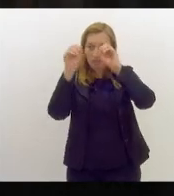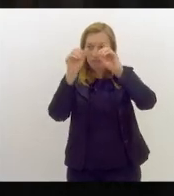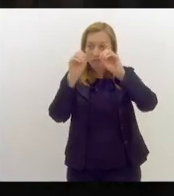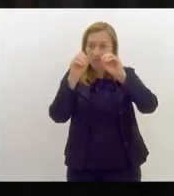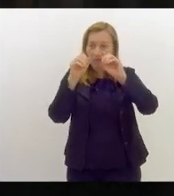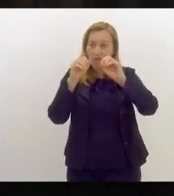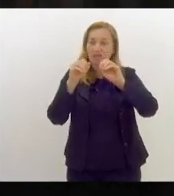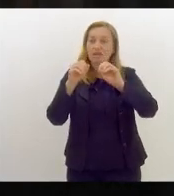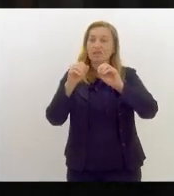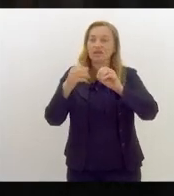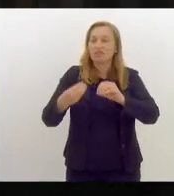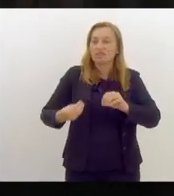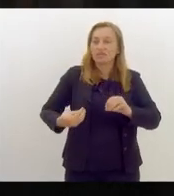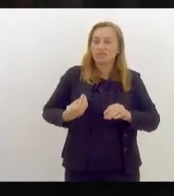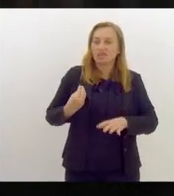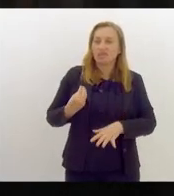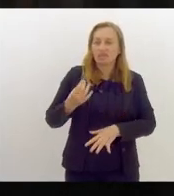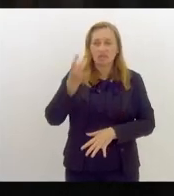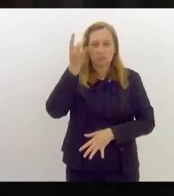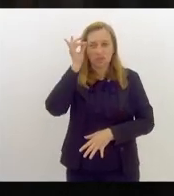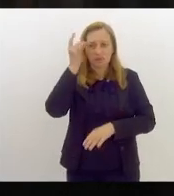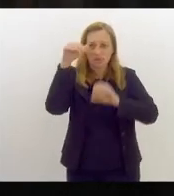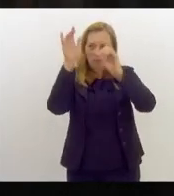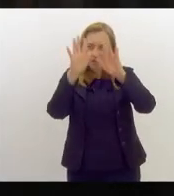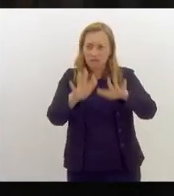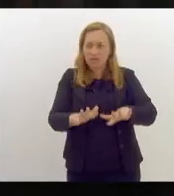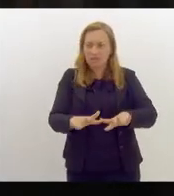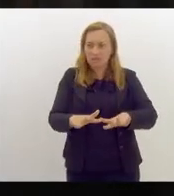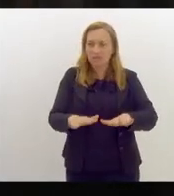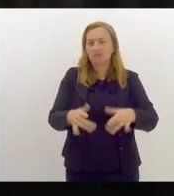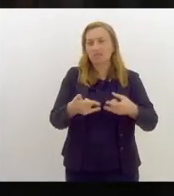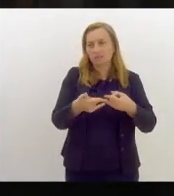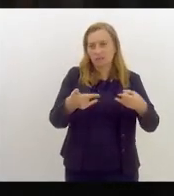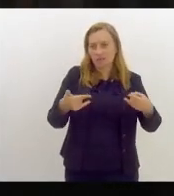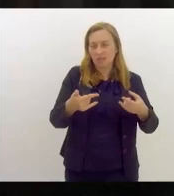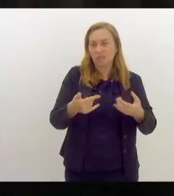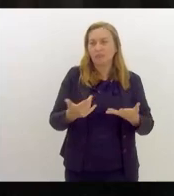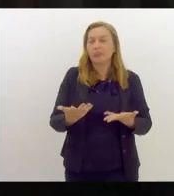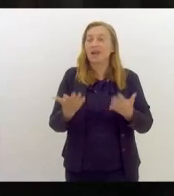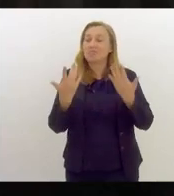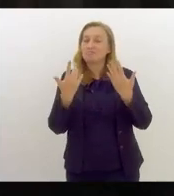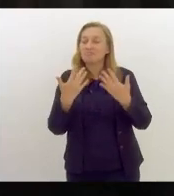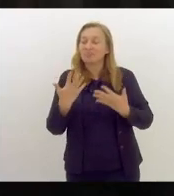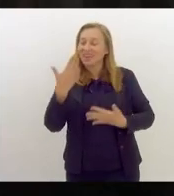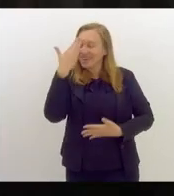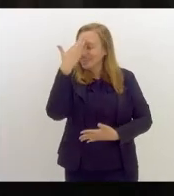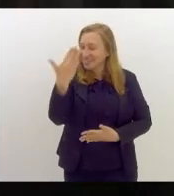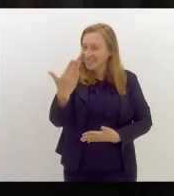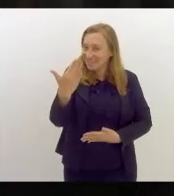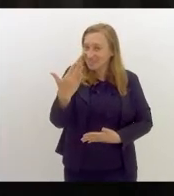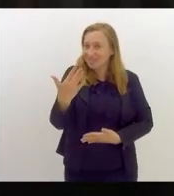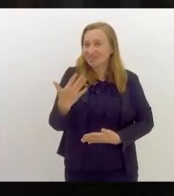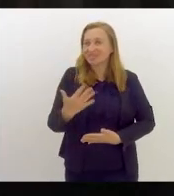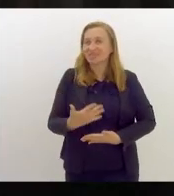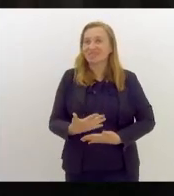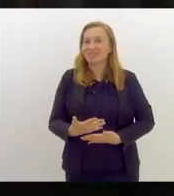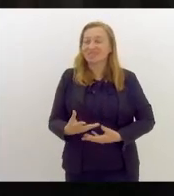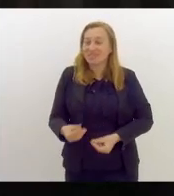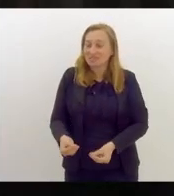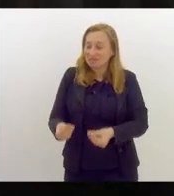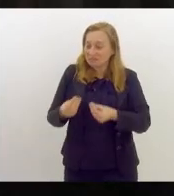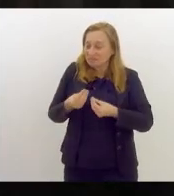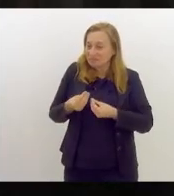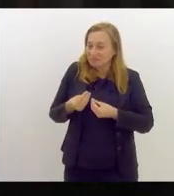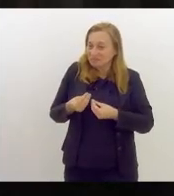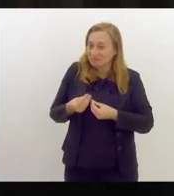espiritual e material reitero a minha especial gratidão pelo tributo que ora me rende